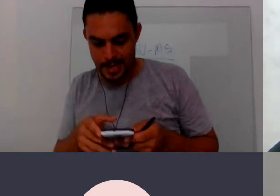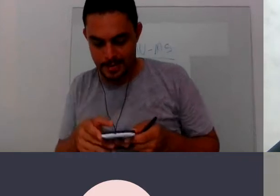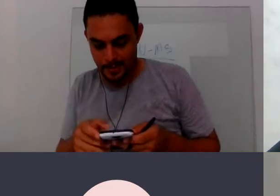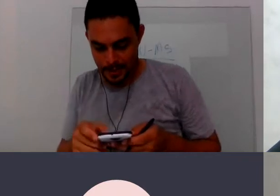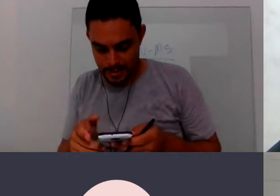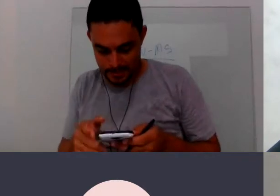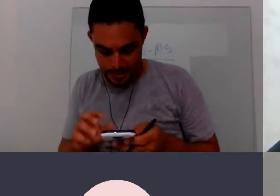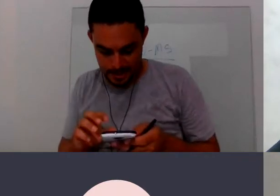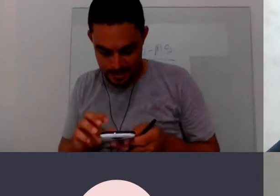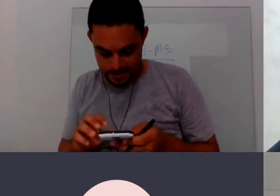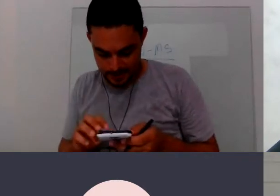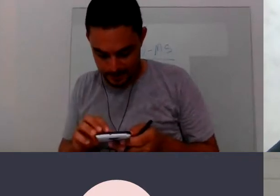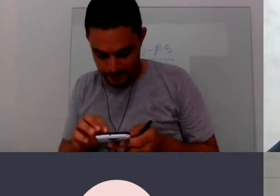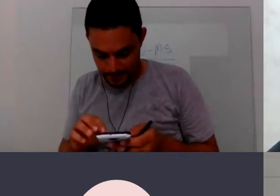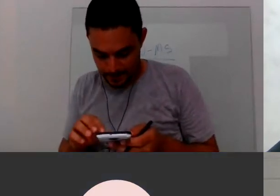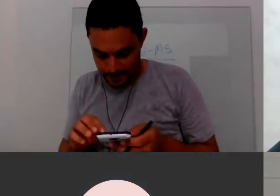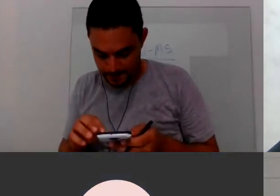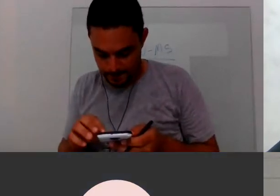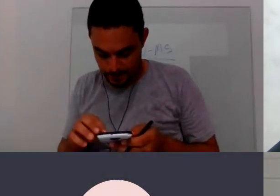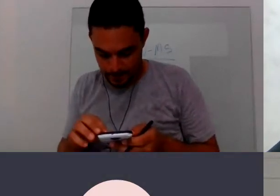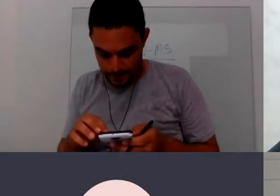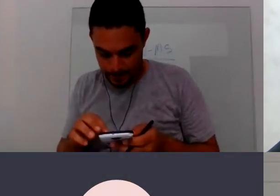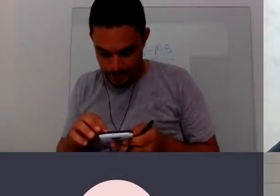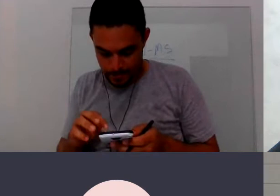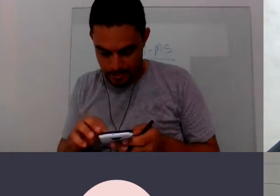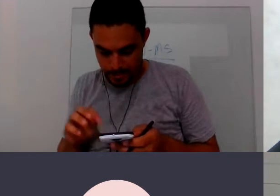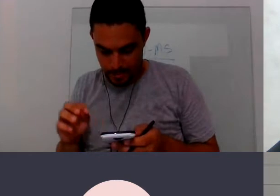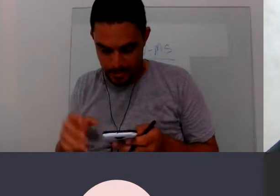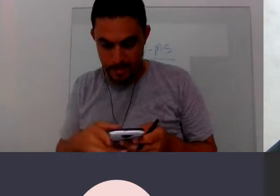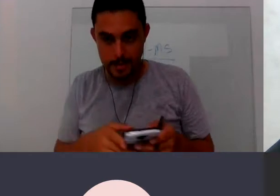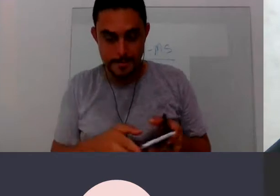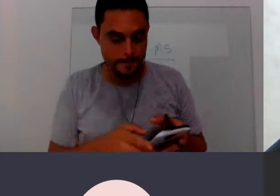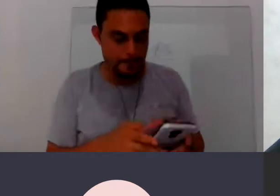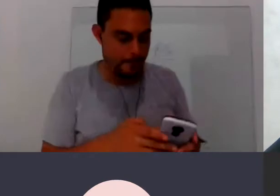Tá, então peraí, vamos fazer diferente.